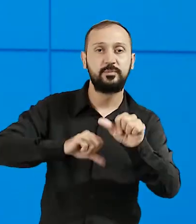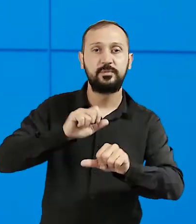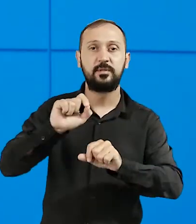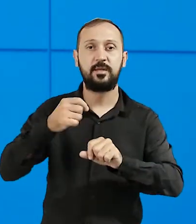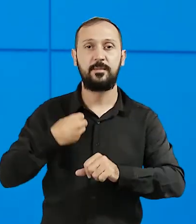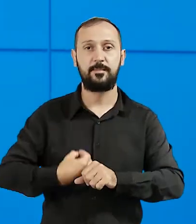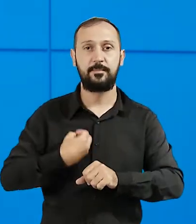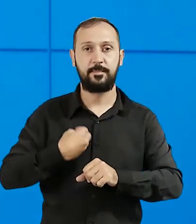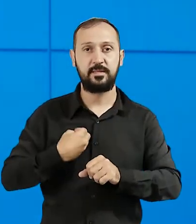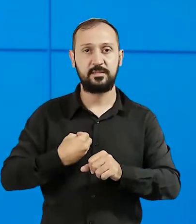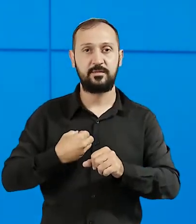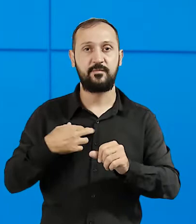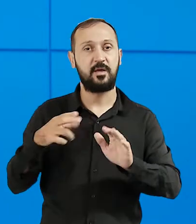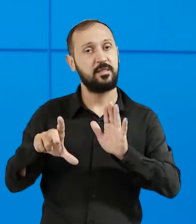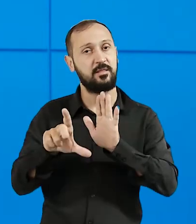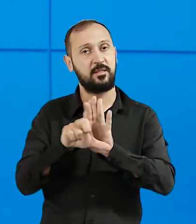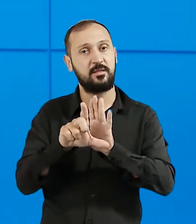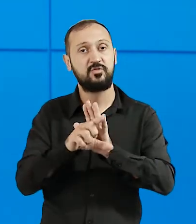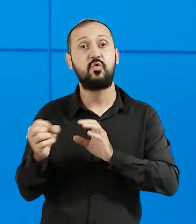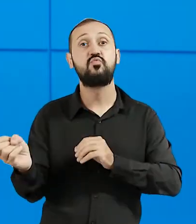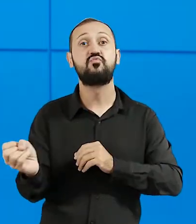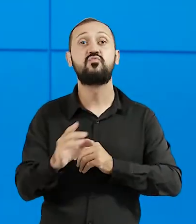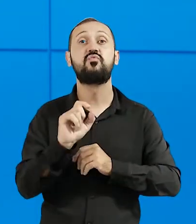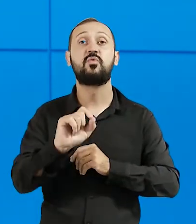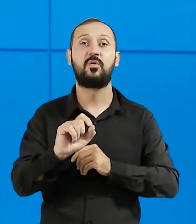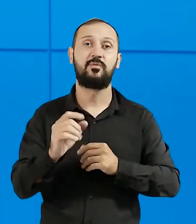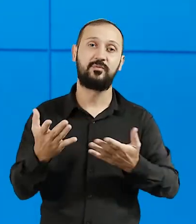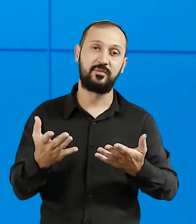explicou essa mudança, que faz parte da Portaria